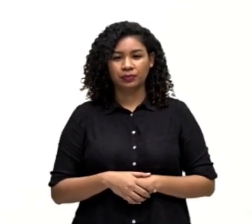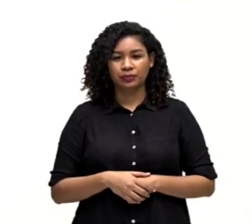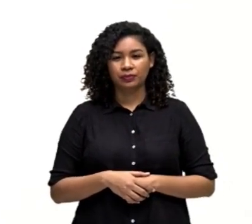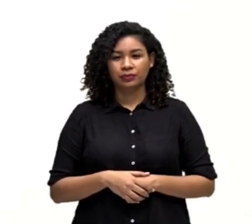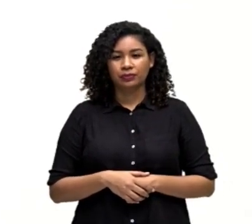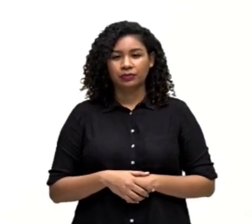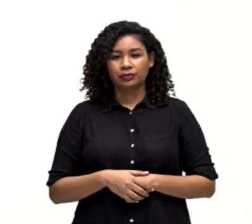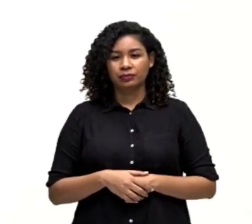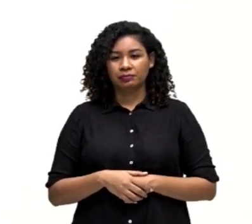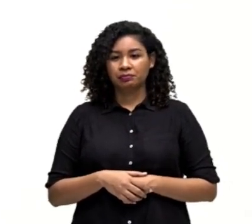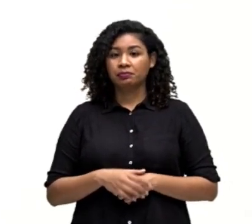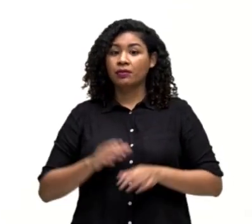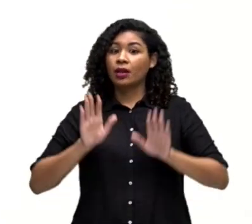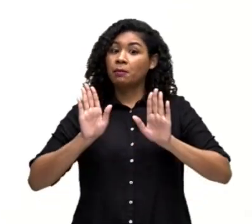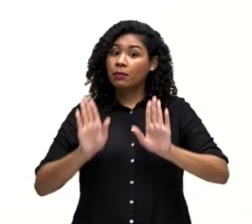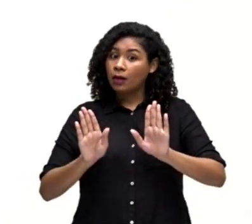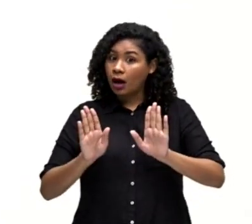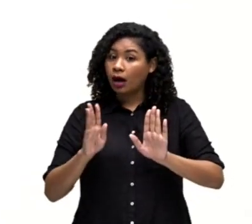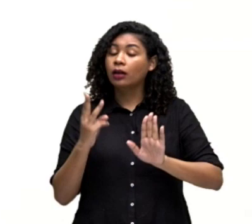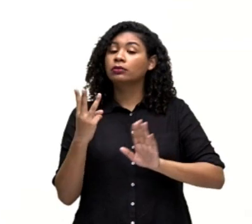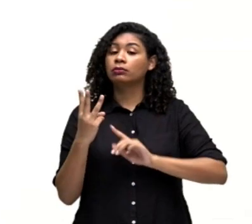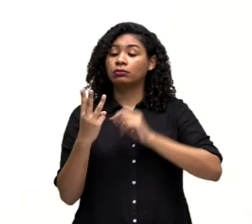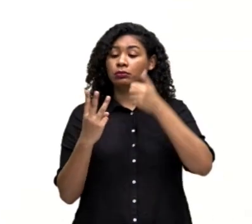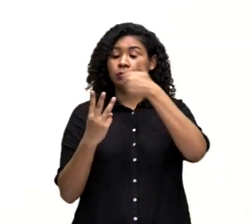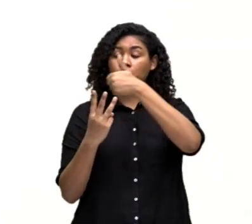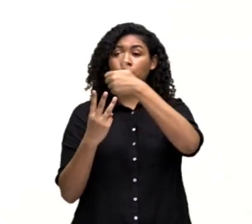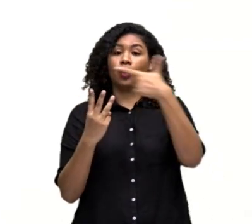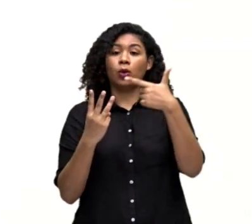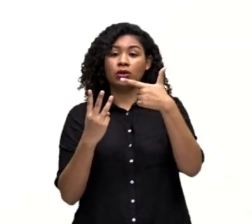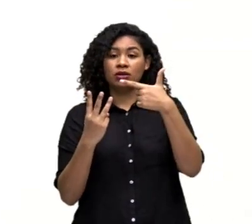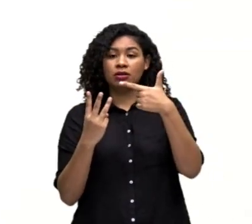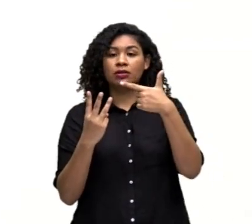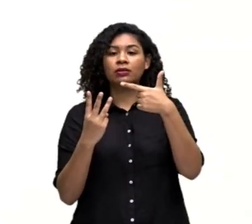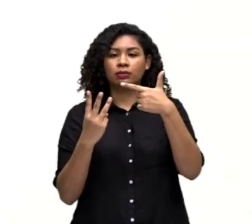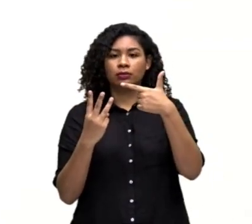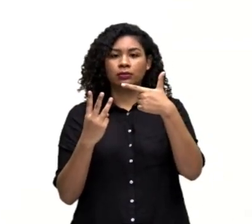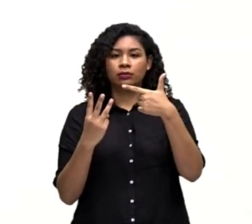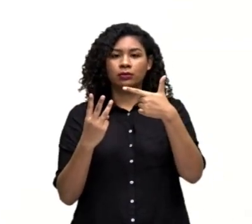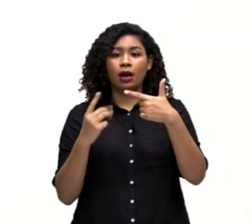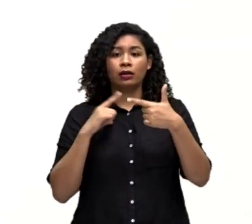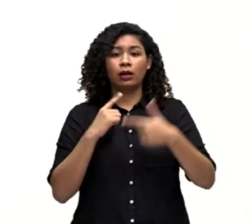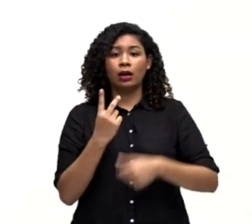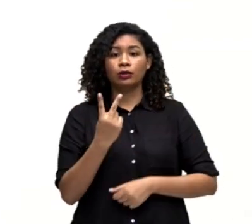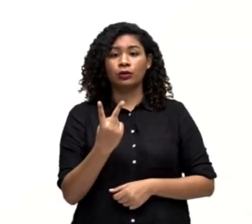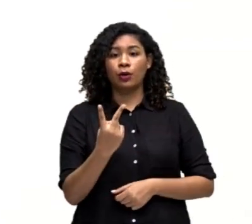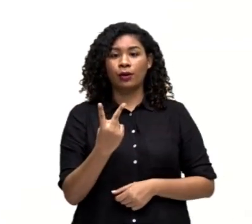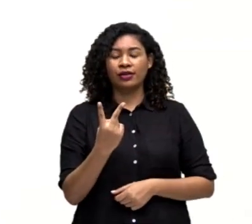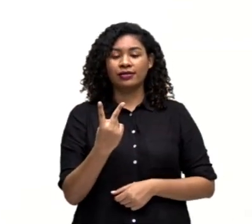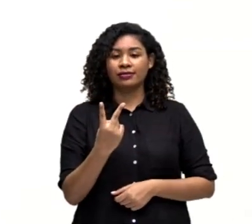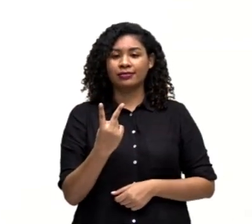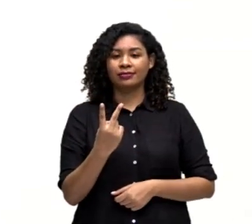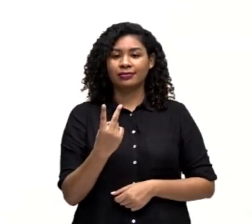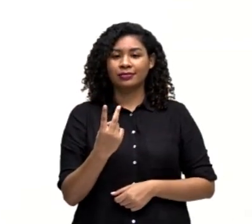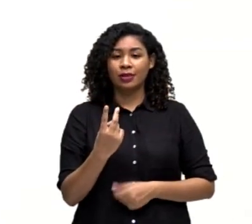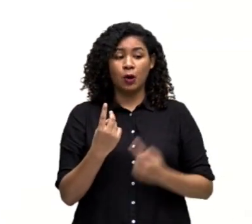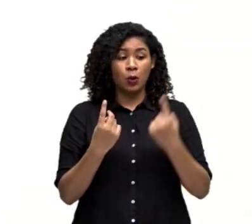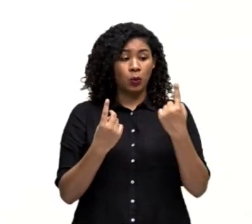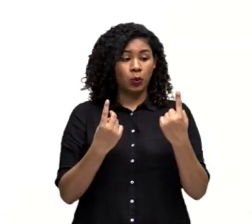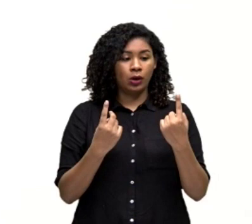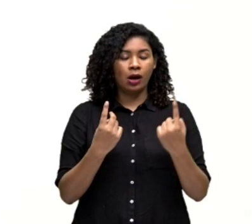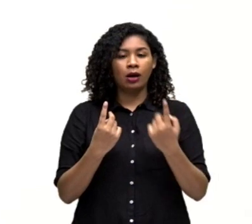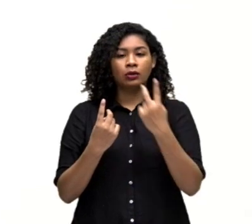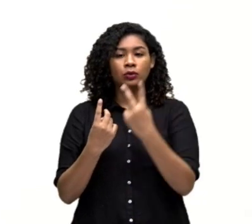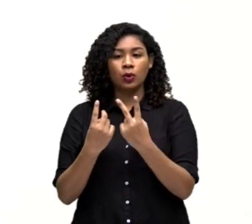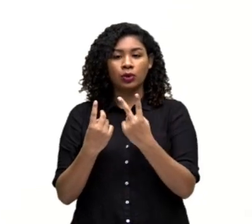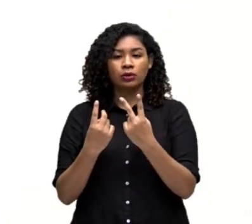12. Porém, esse número 12 é formado por 2 algarismos. Beleza. E